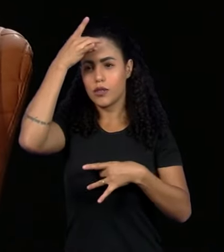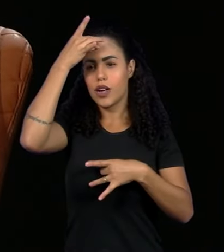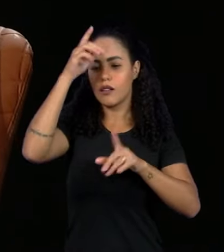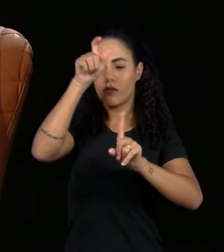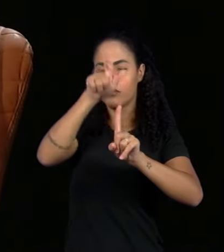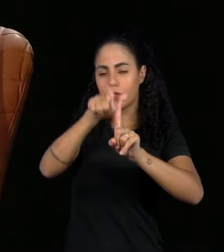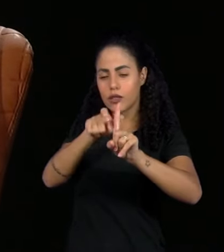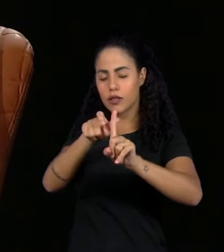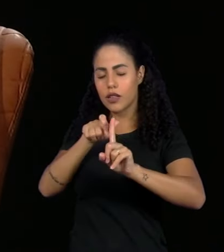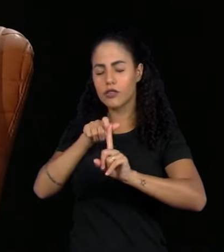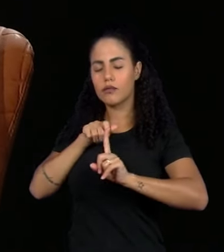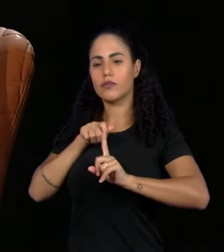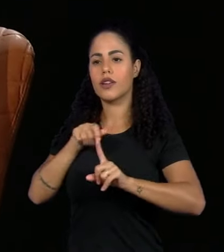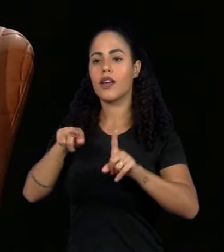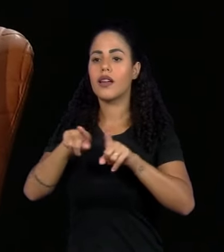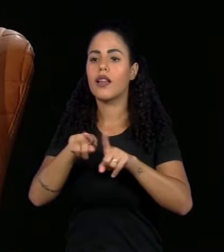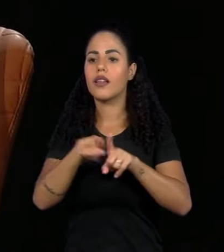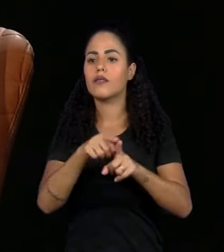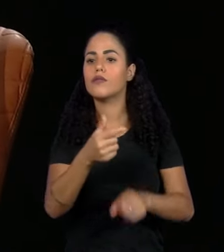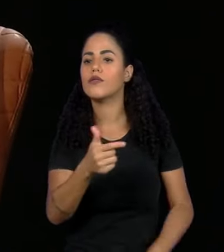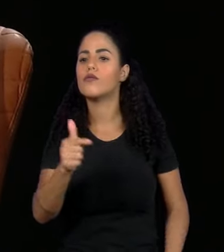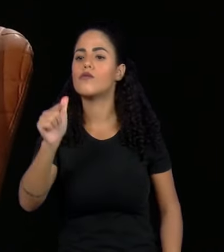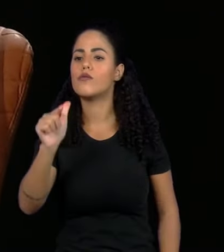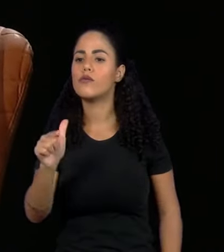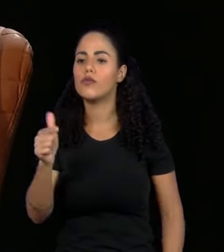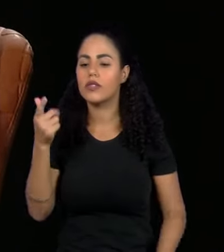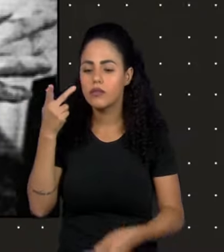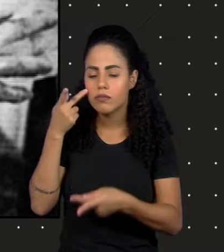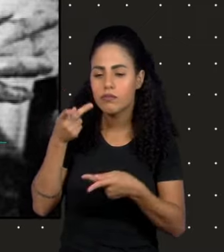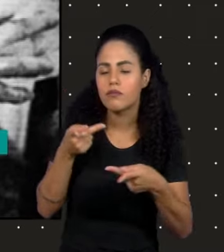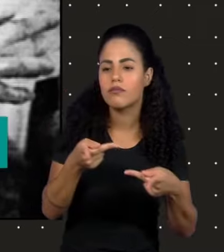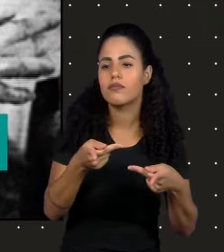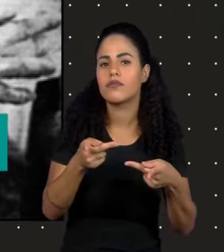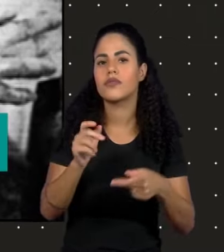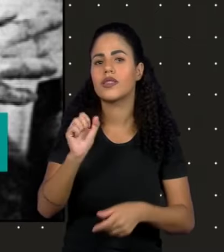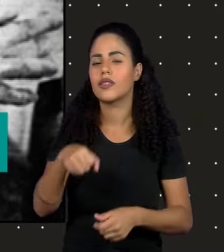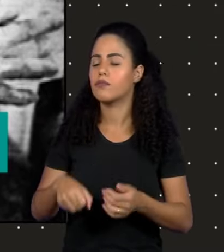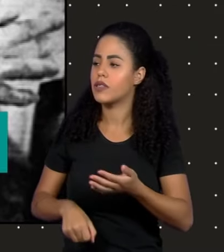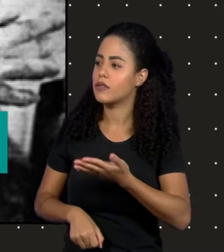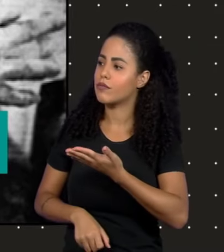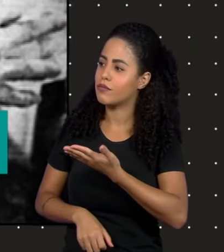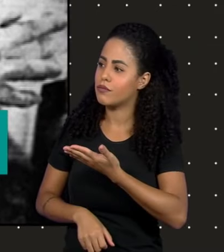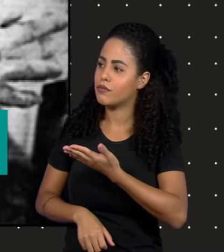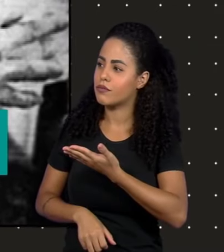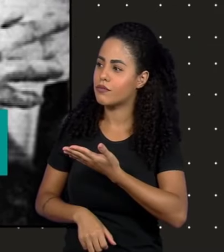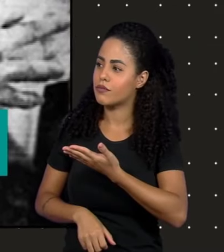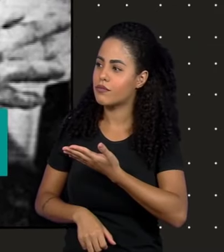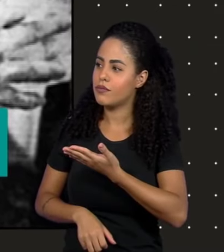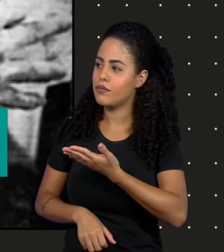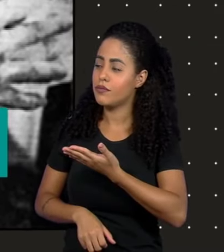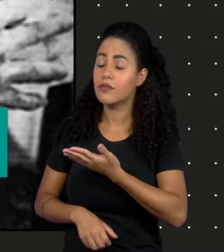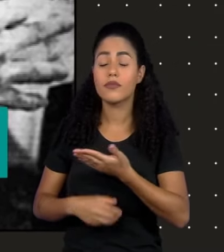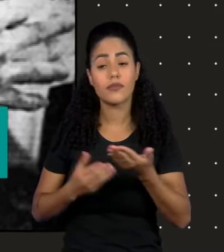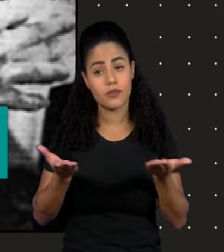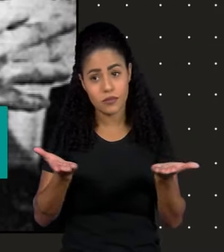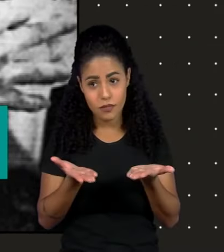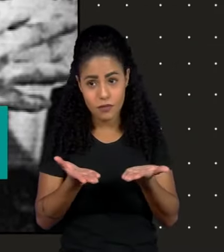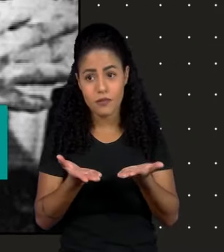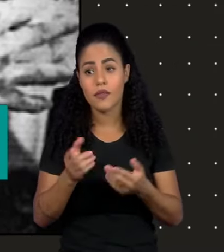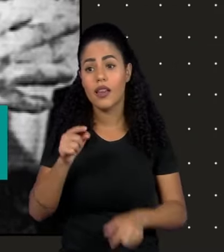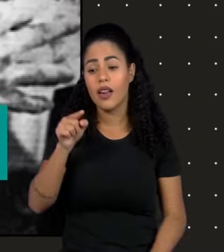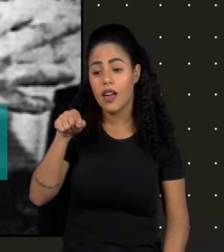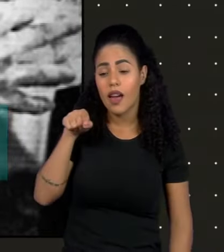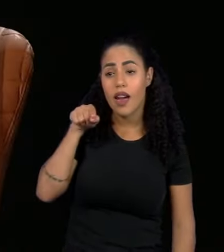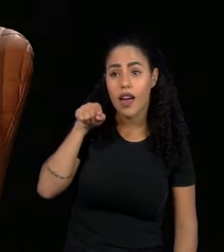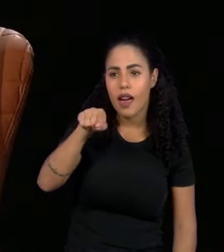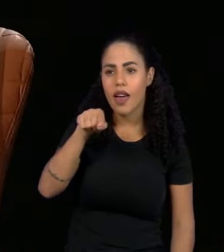Cacilda Becker, numa peça que ela fez, Visita à Velha Senhora. E não foi bom aquele espetáculo, no Teatro Record. E ela,